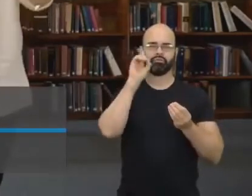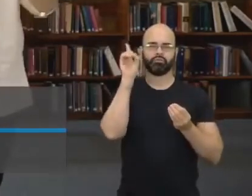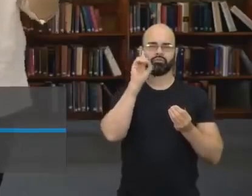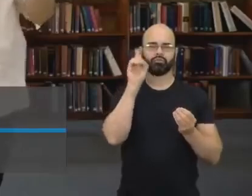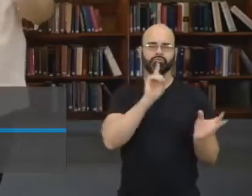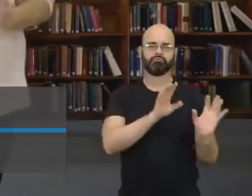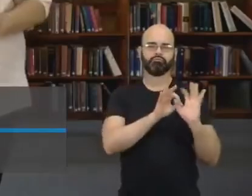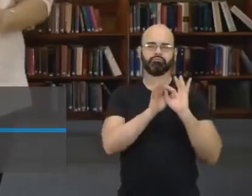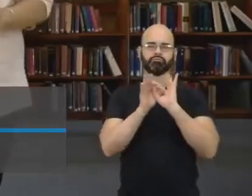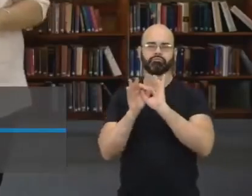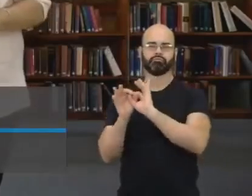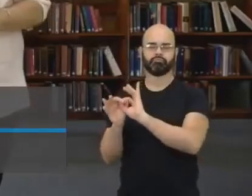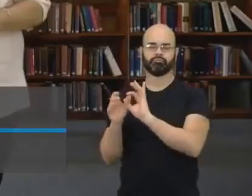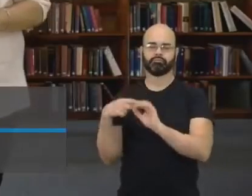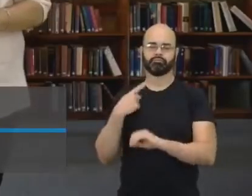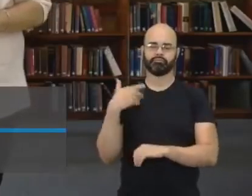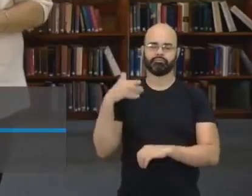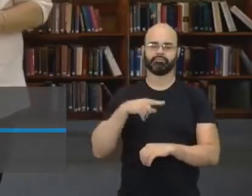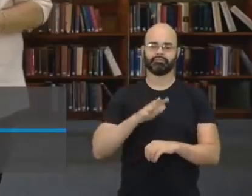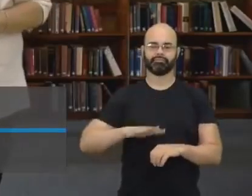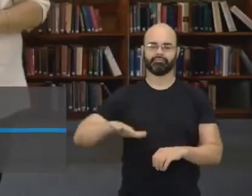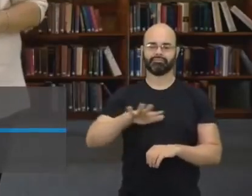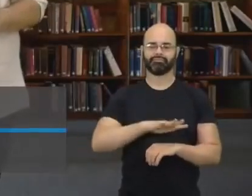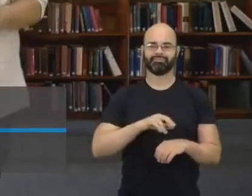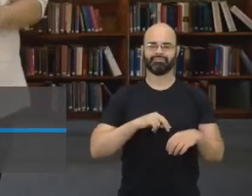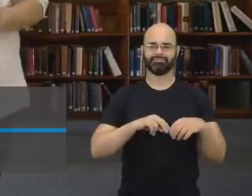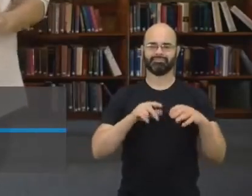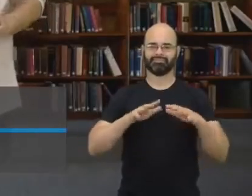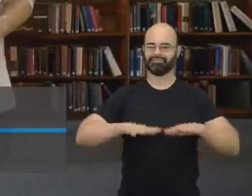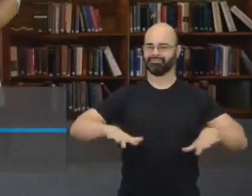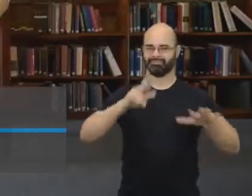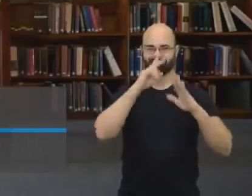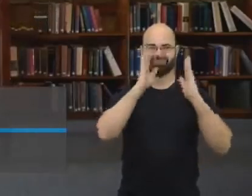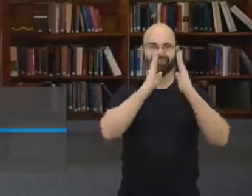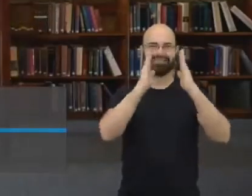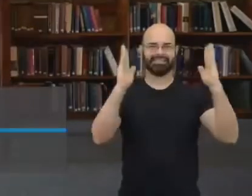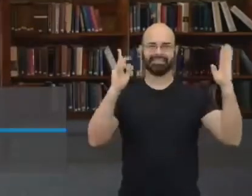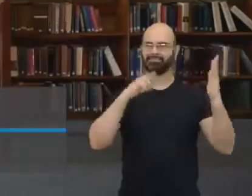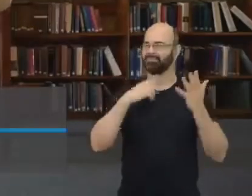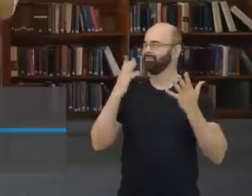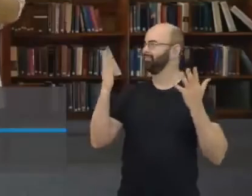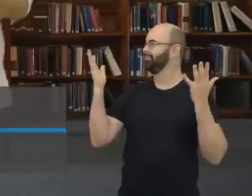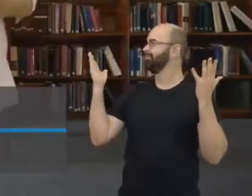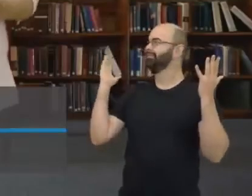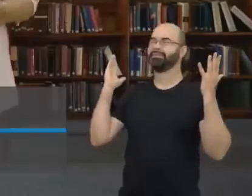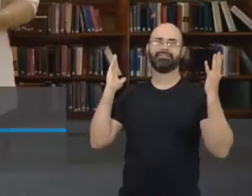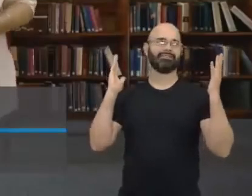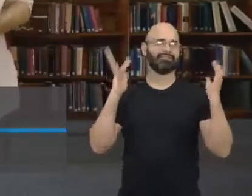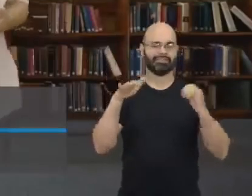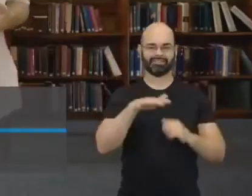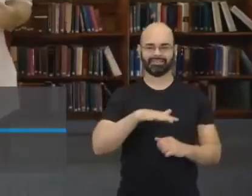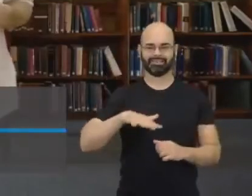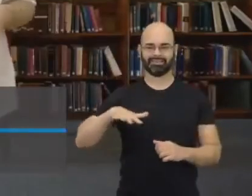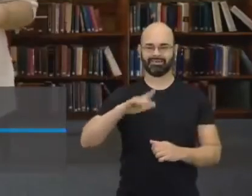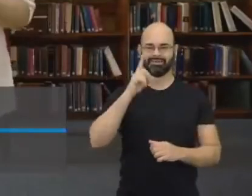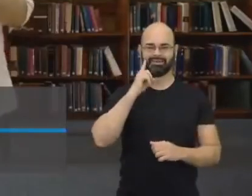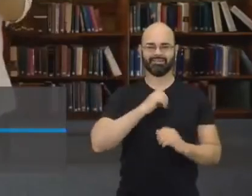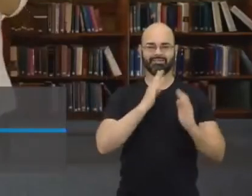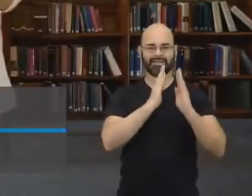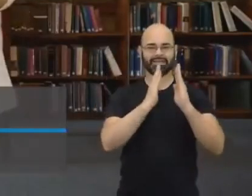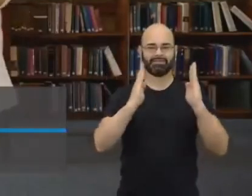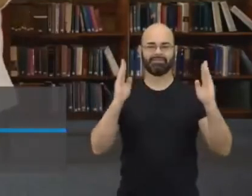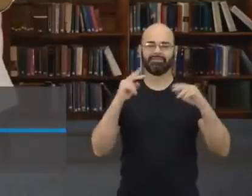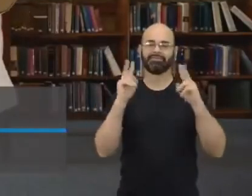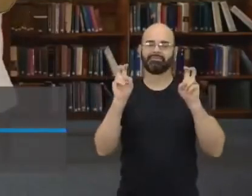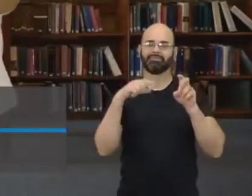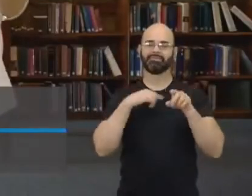nós estamos aqui nessa ambientação, né? No clima de uma biblioteca. Por quê? Porque a gente vai falar de pesquisa, né? Nós vamos falar